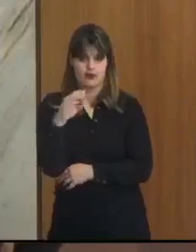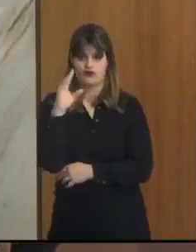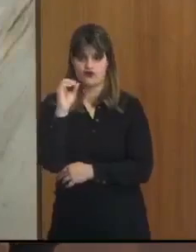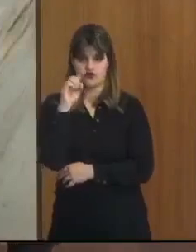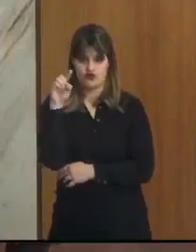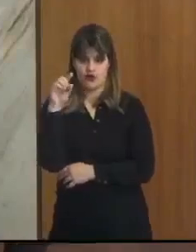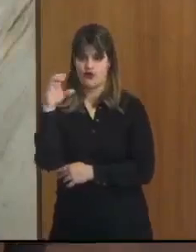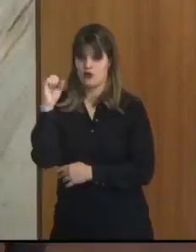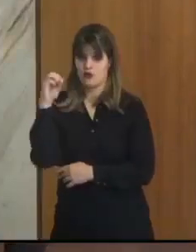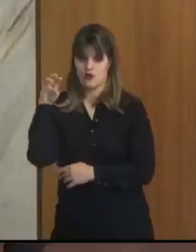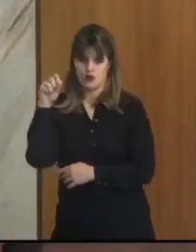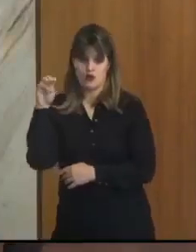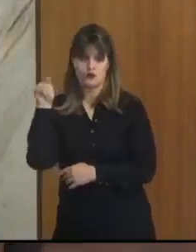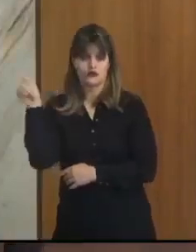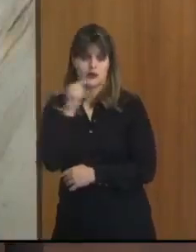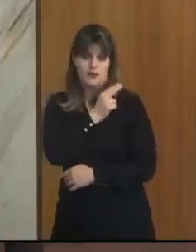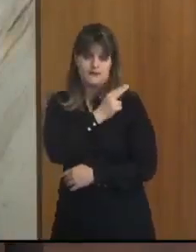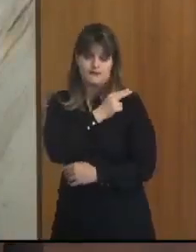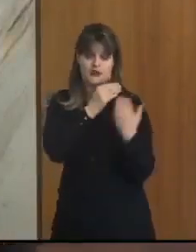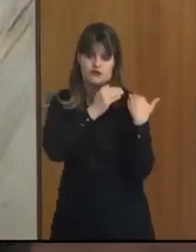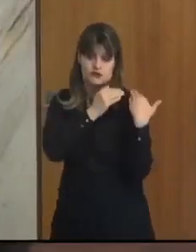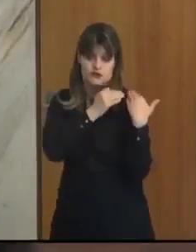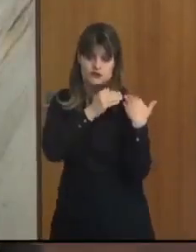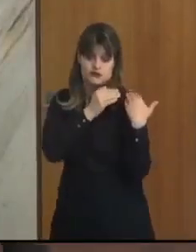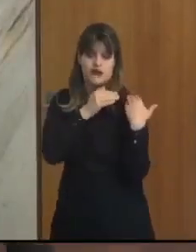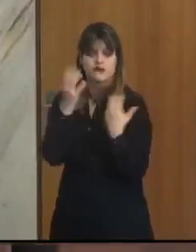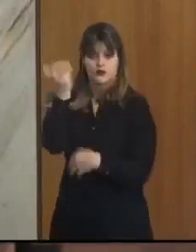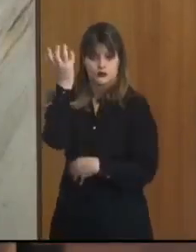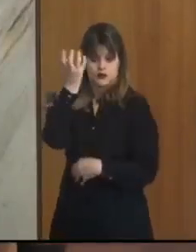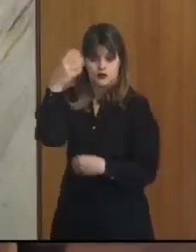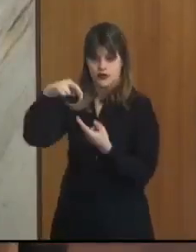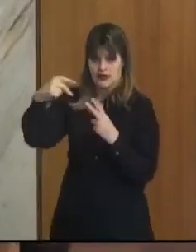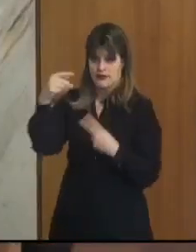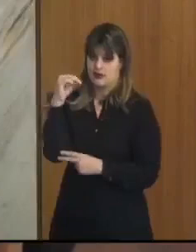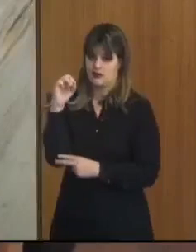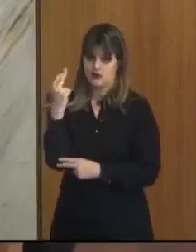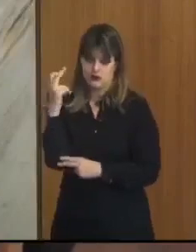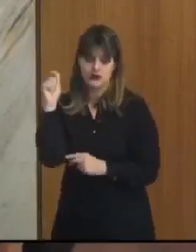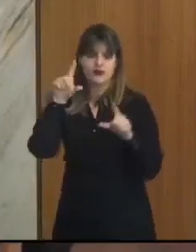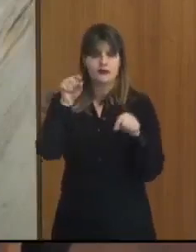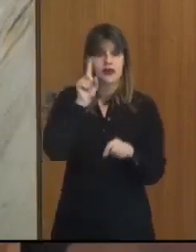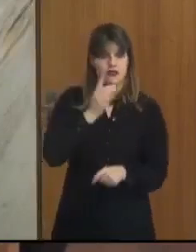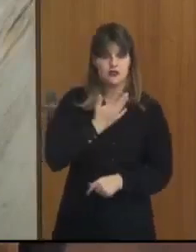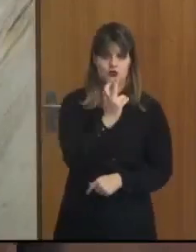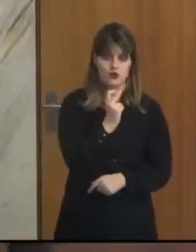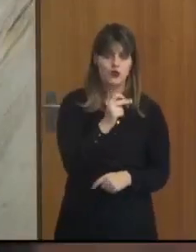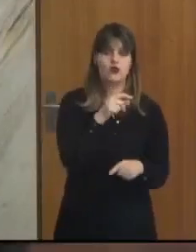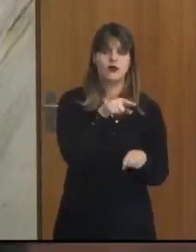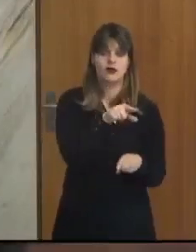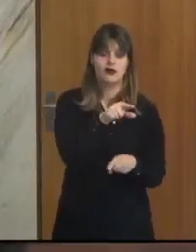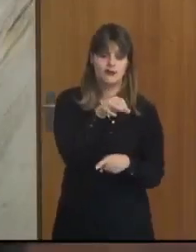que está à frente da Divisão de Cultura da Câmara de Soure, e à Dra. Paula Gonçalves, que é bibliotecária da